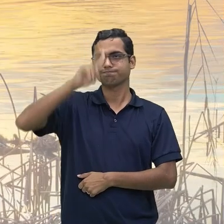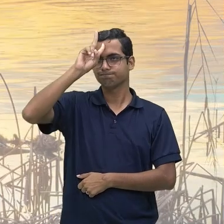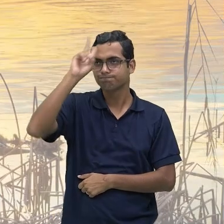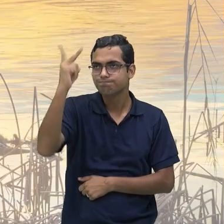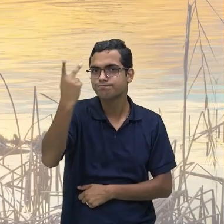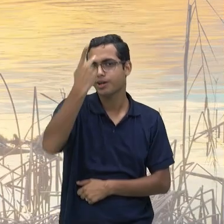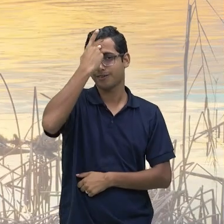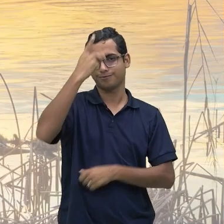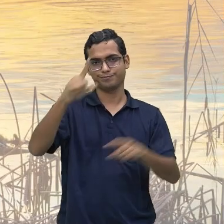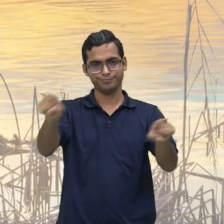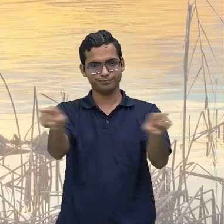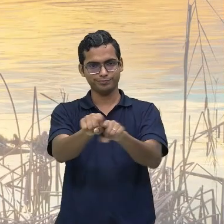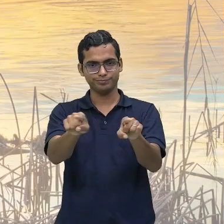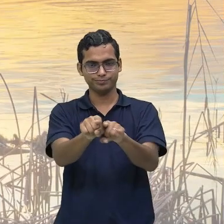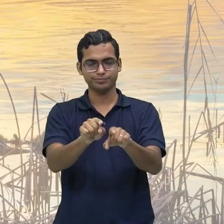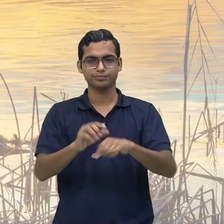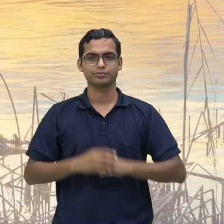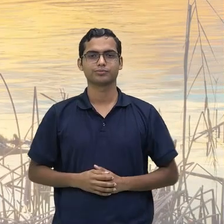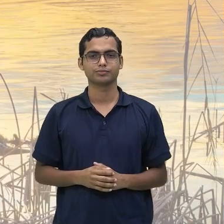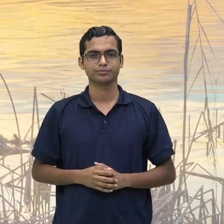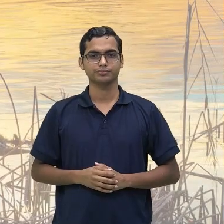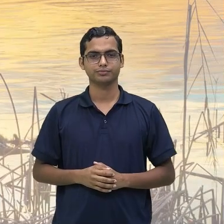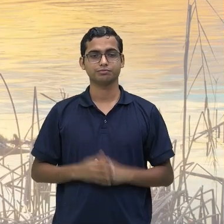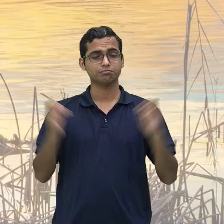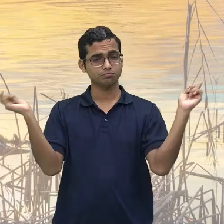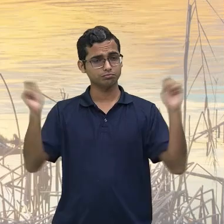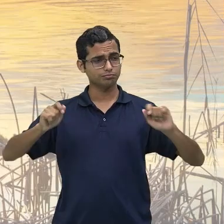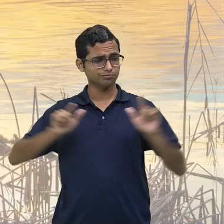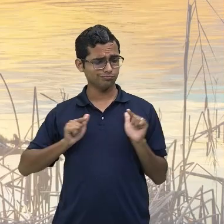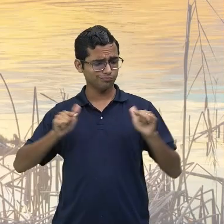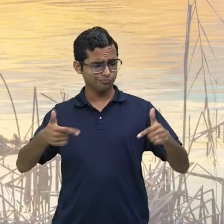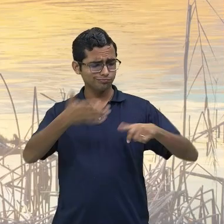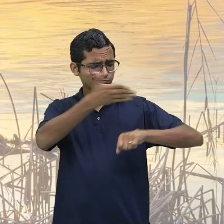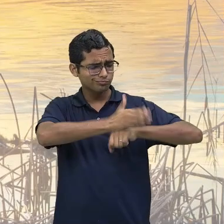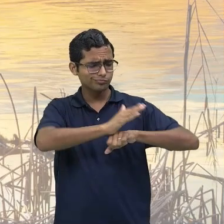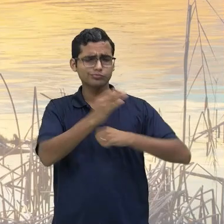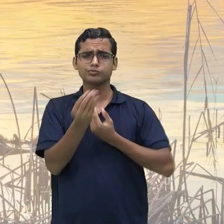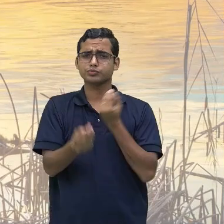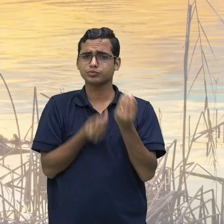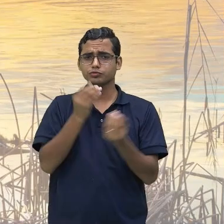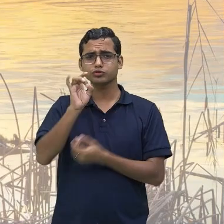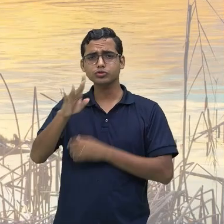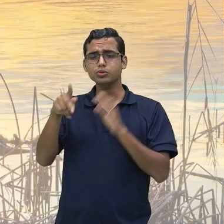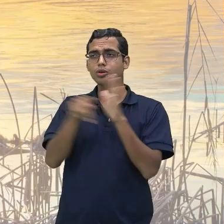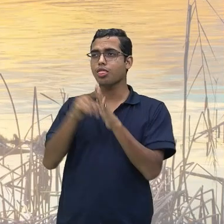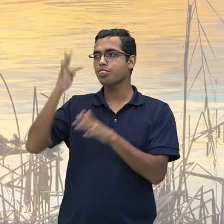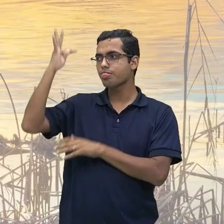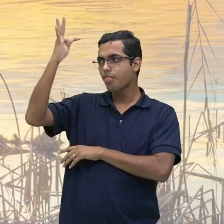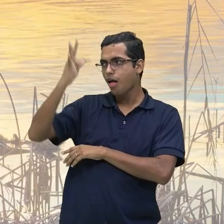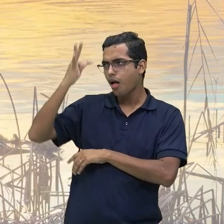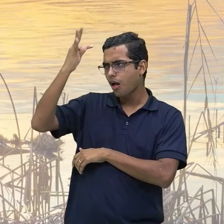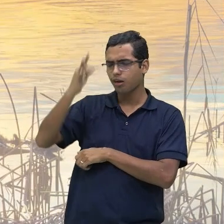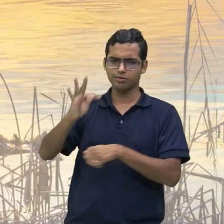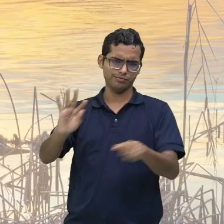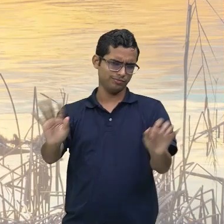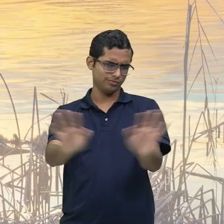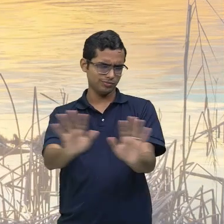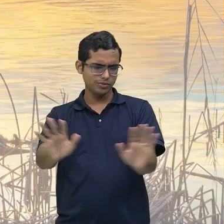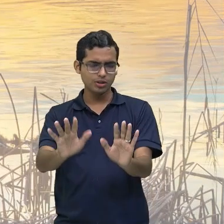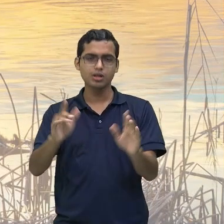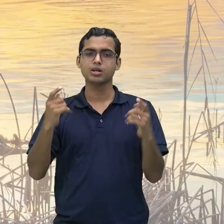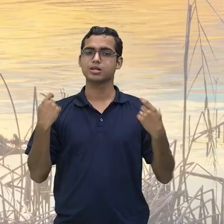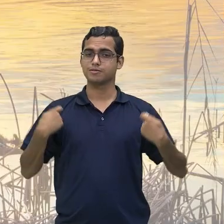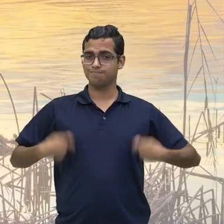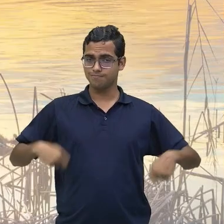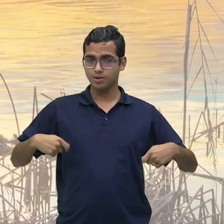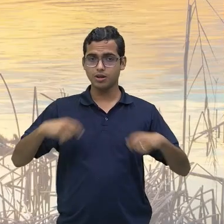que eu posso colocar isso de uma forma prática. Eu não vou ficar apenas em algo teórico. Afinal, eu preciso colocar